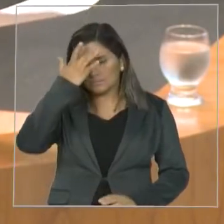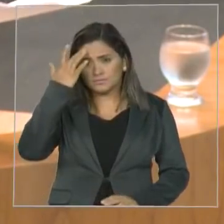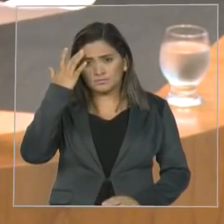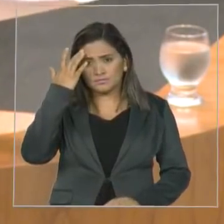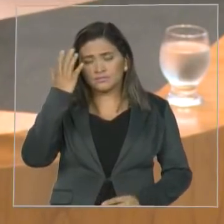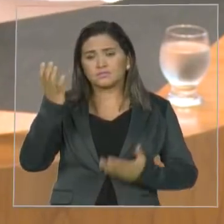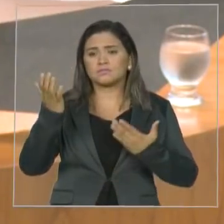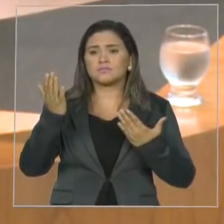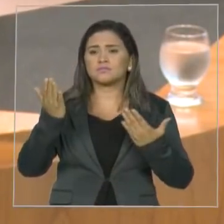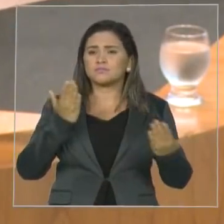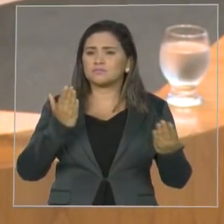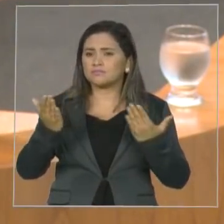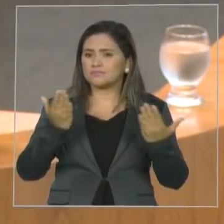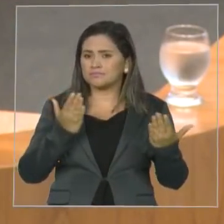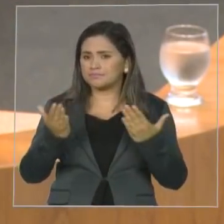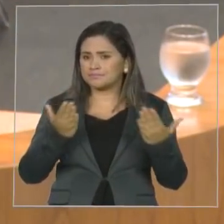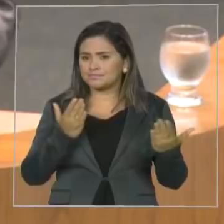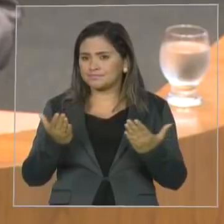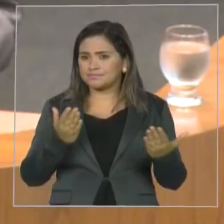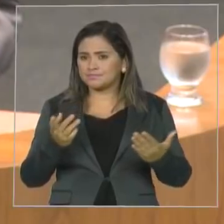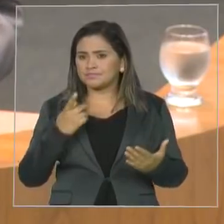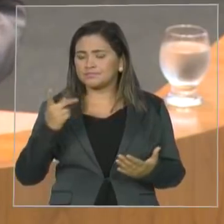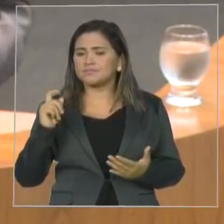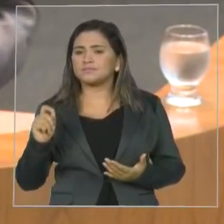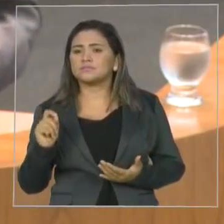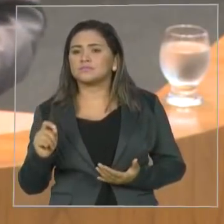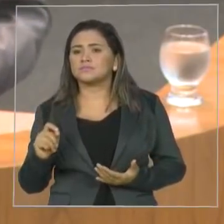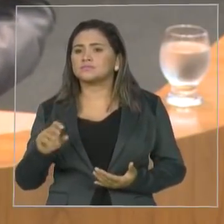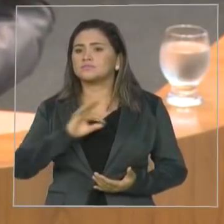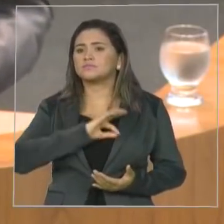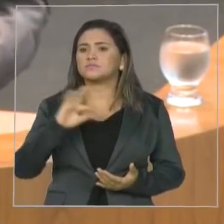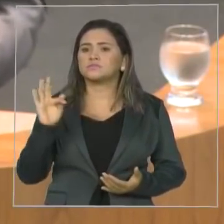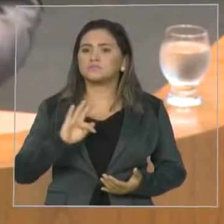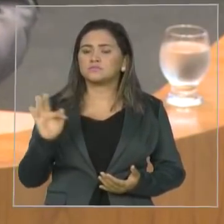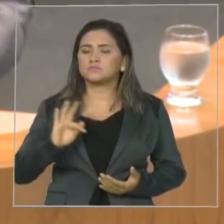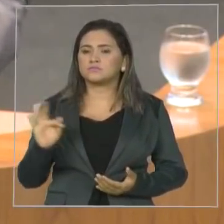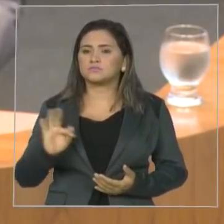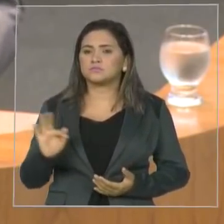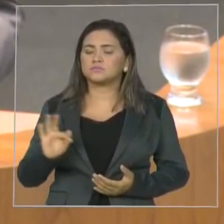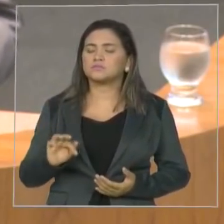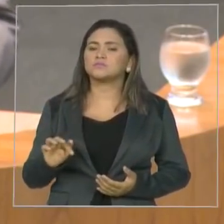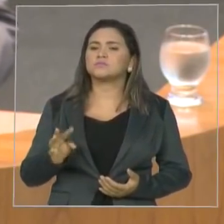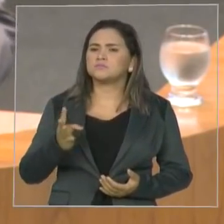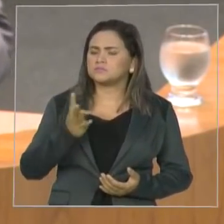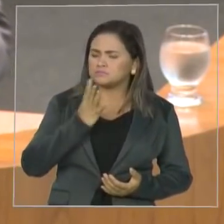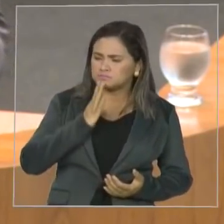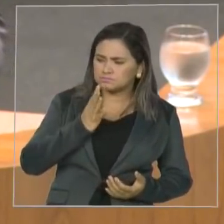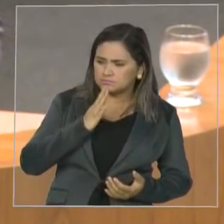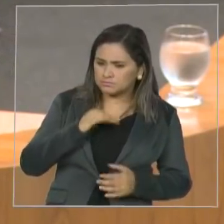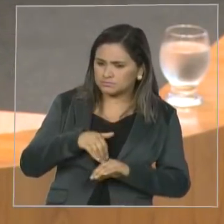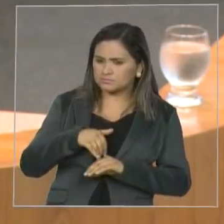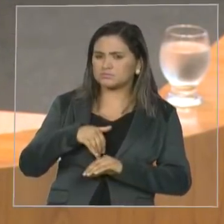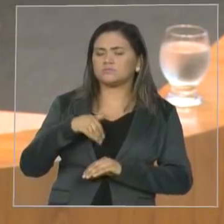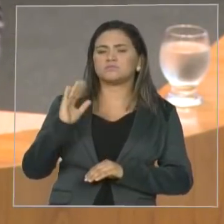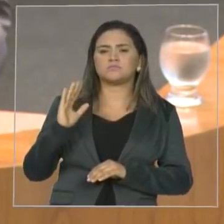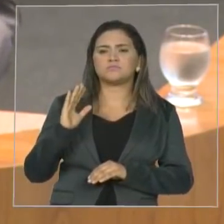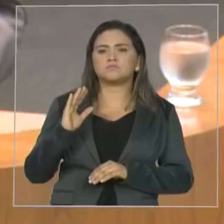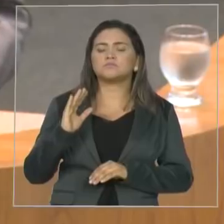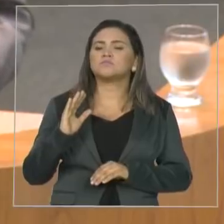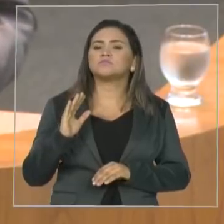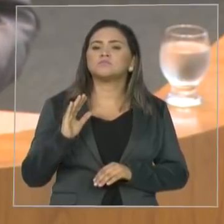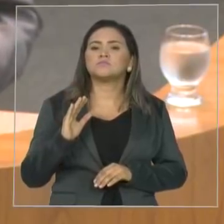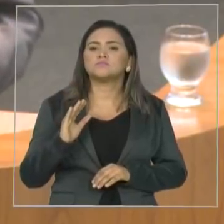Não podemos, de forma alguma, e nem devemos, nem de longe, comparar aquela